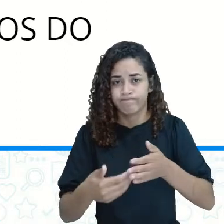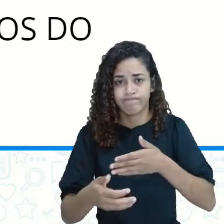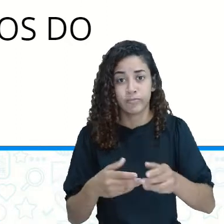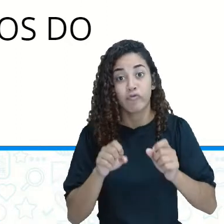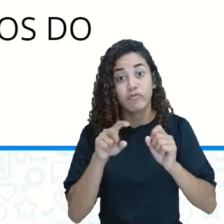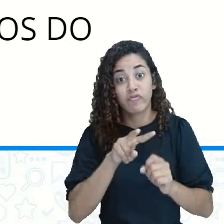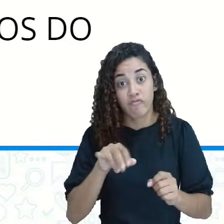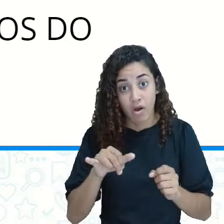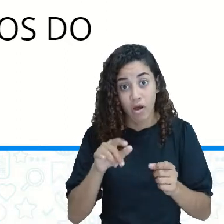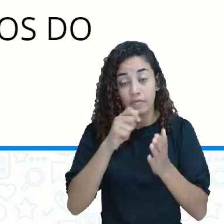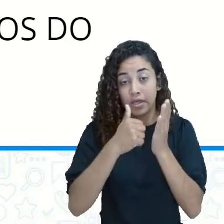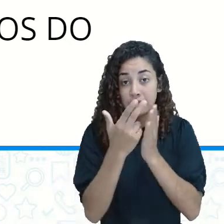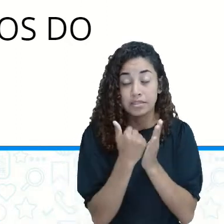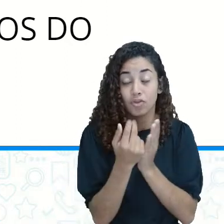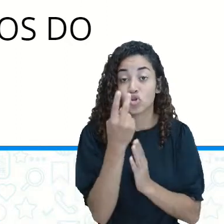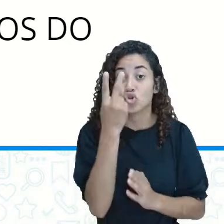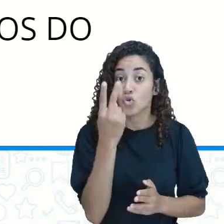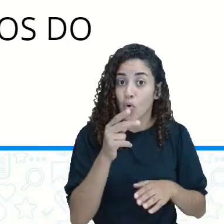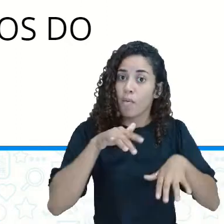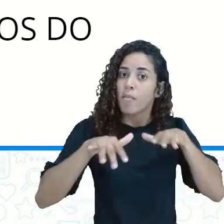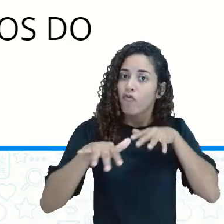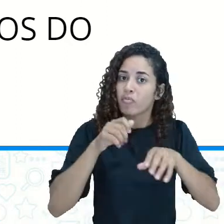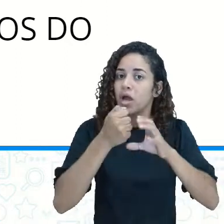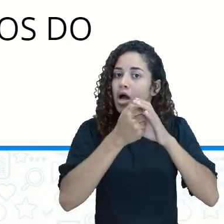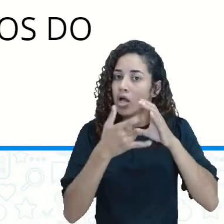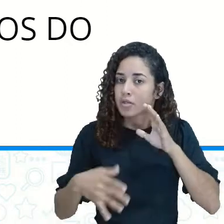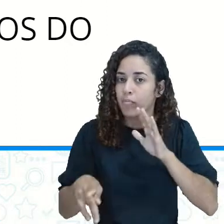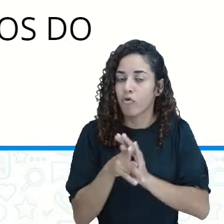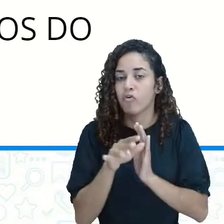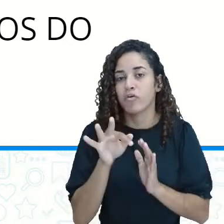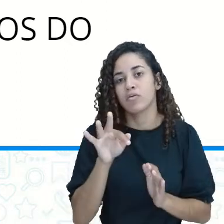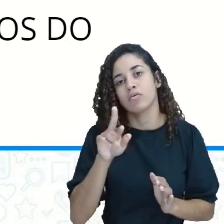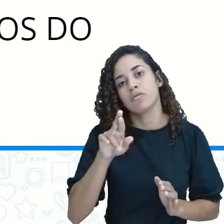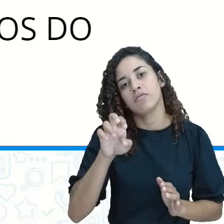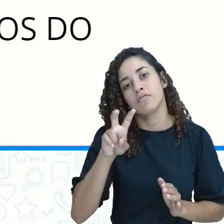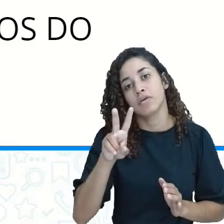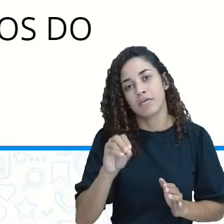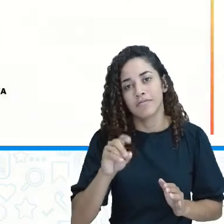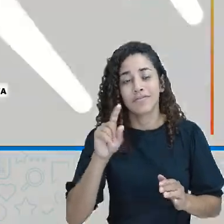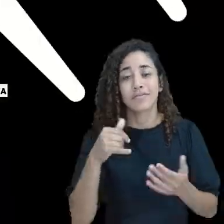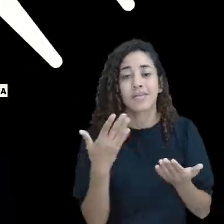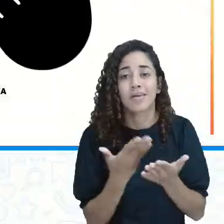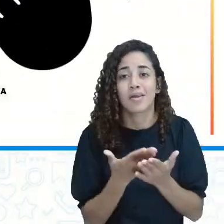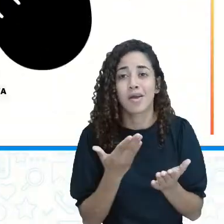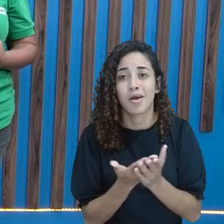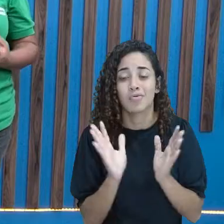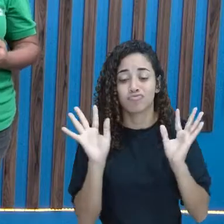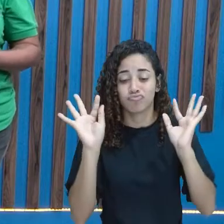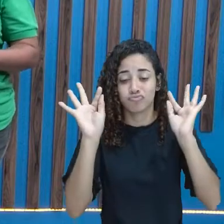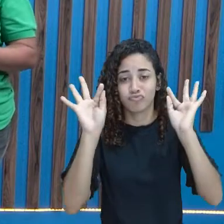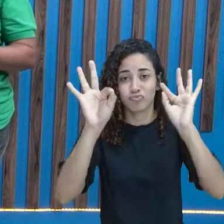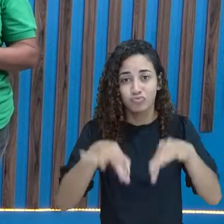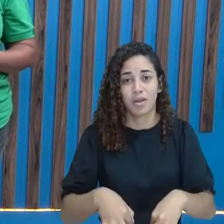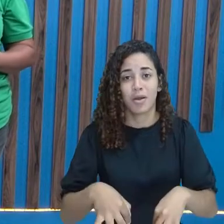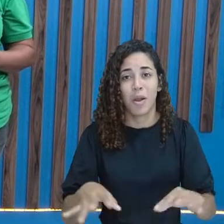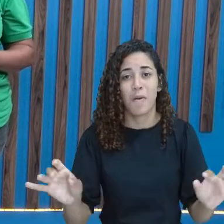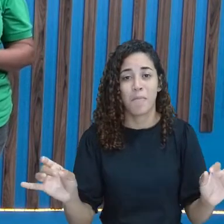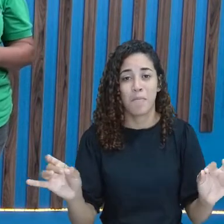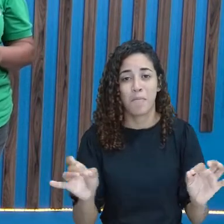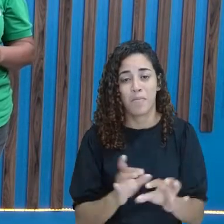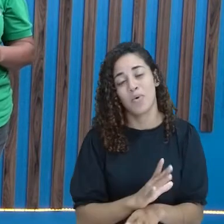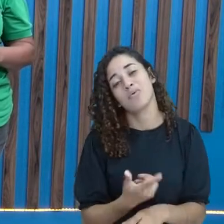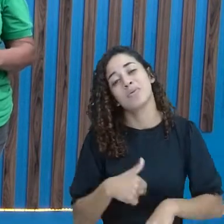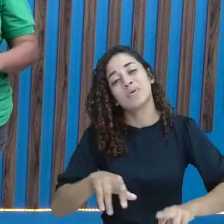dois movimentos que são característicos do frevo. E é isso. A nossa aula vai ficando por aqui.